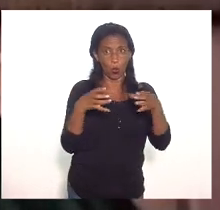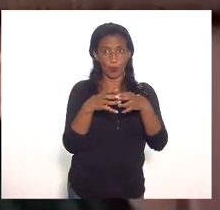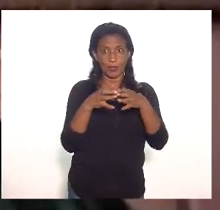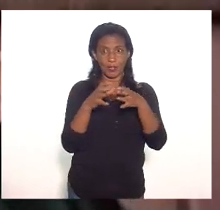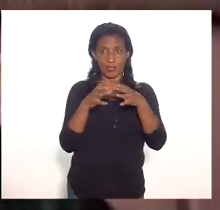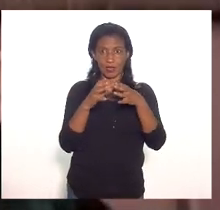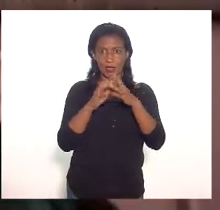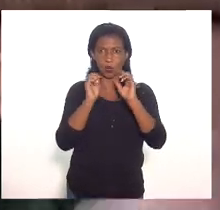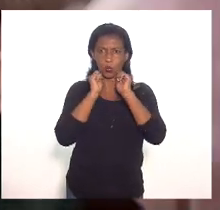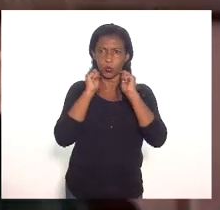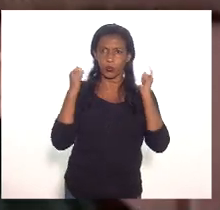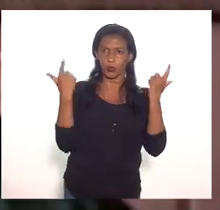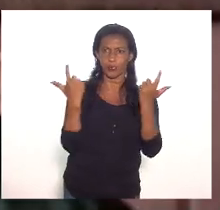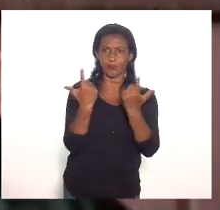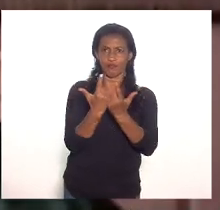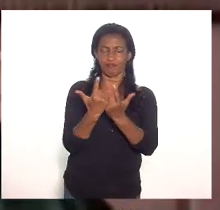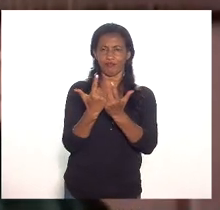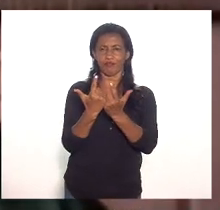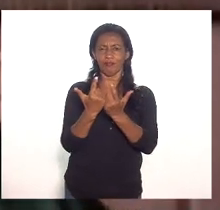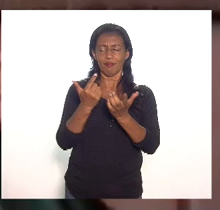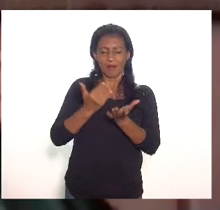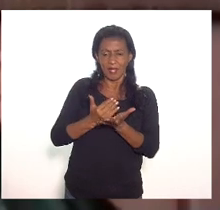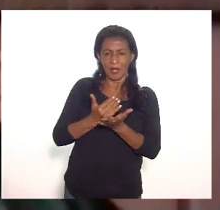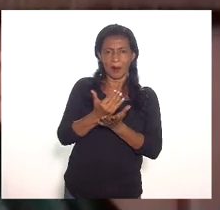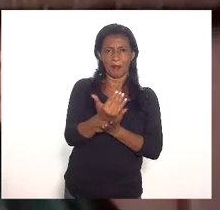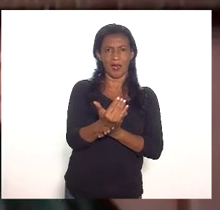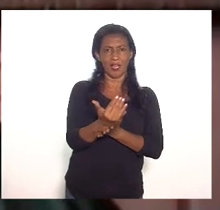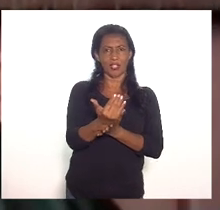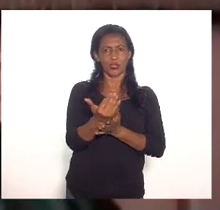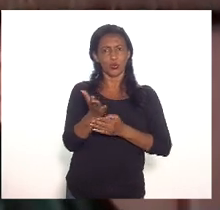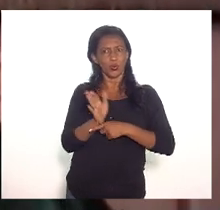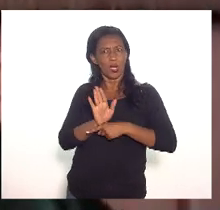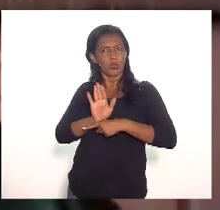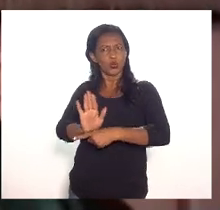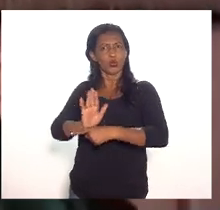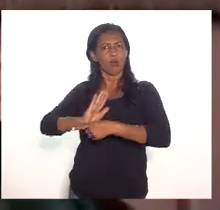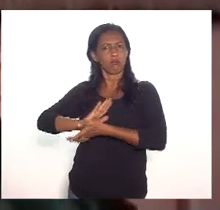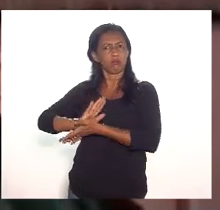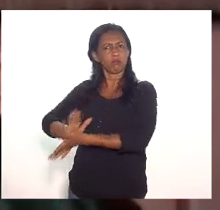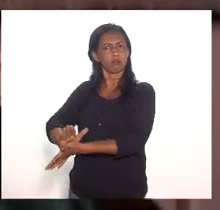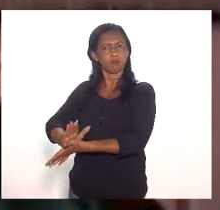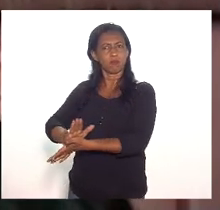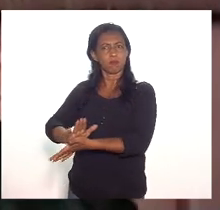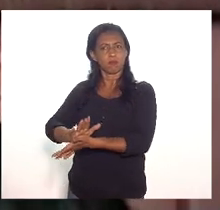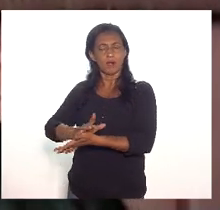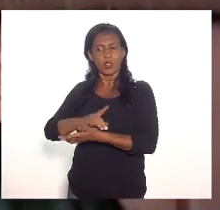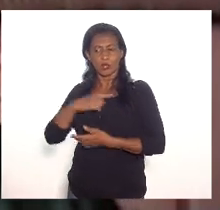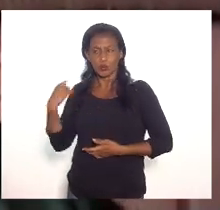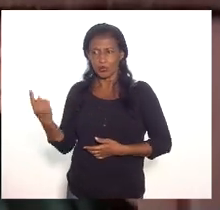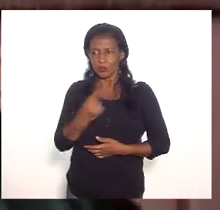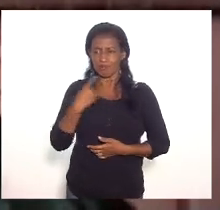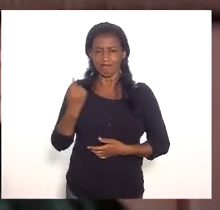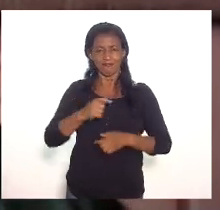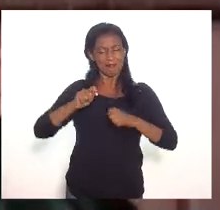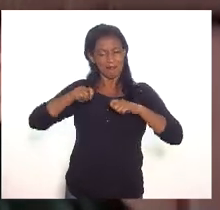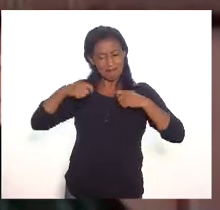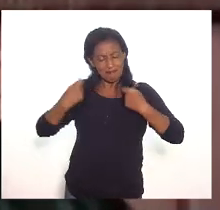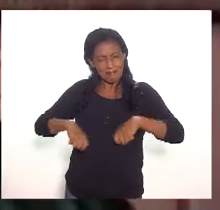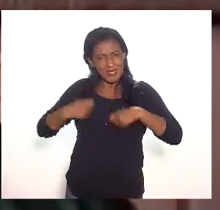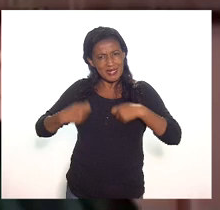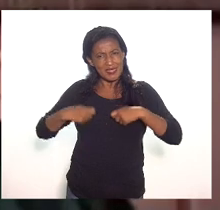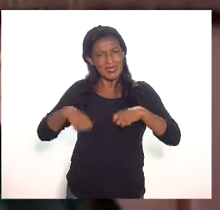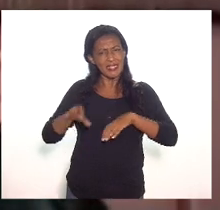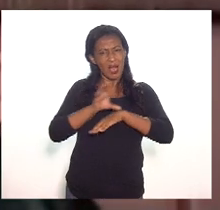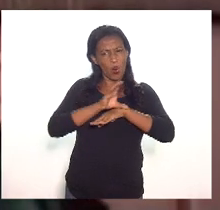âmbito da LERJ, a partir da Comissão de Combate às Discriminações e Preconceitos, estou dizendo que a gente precisa assegurar que a